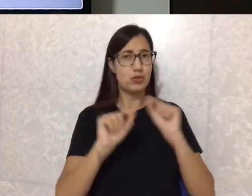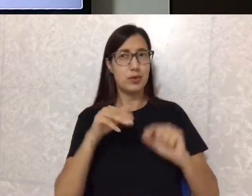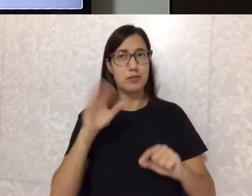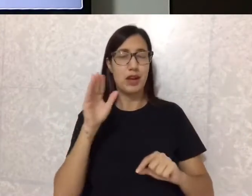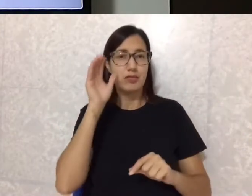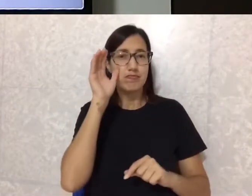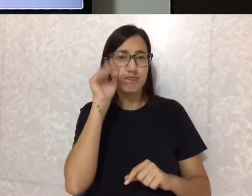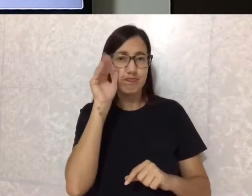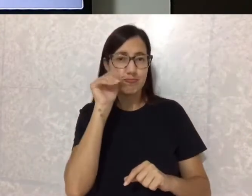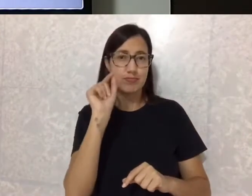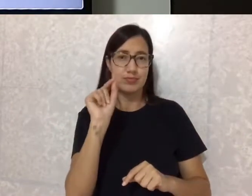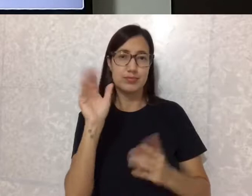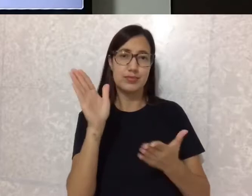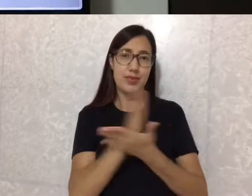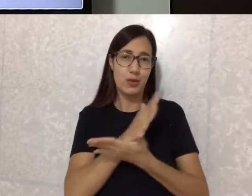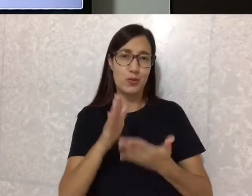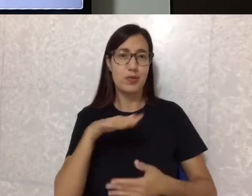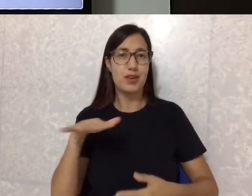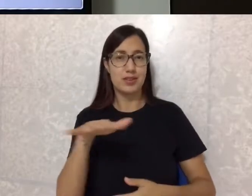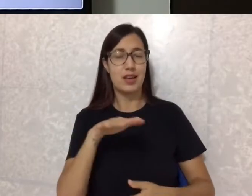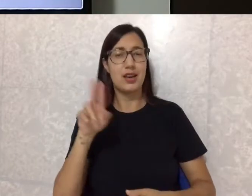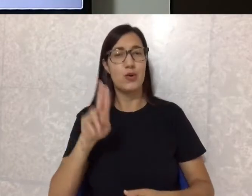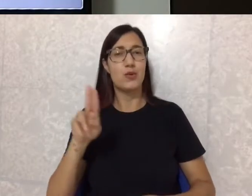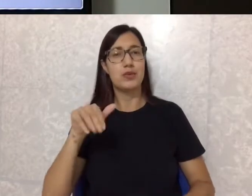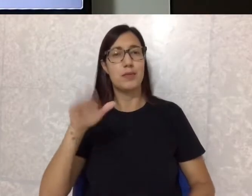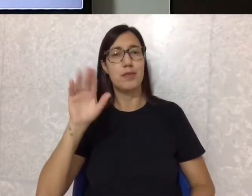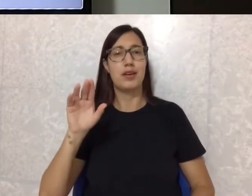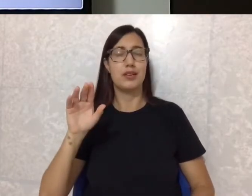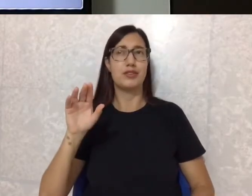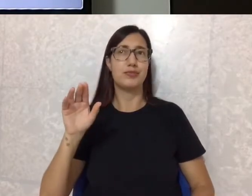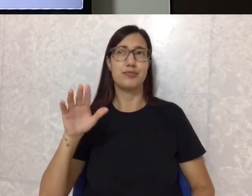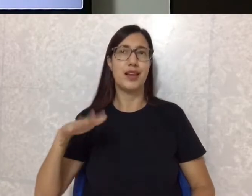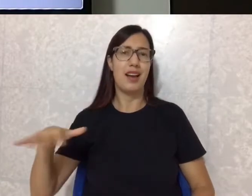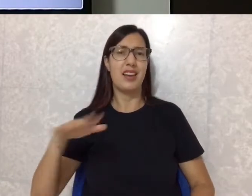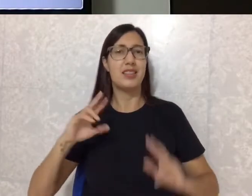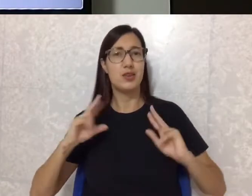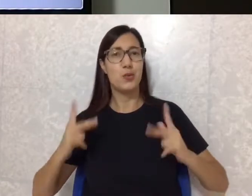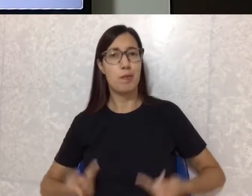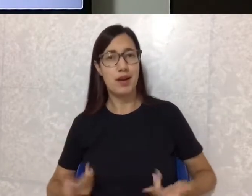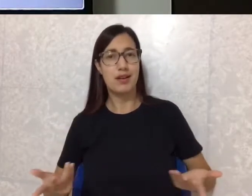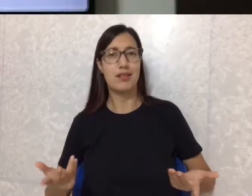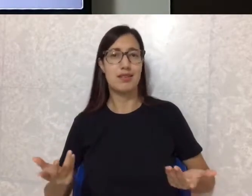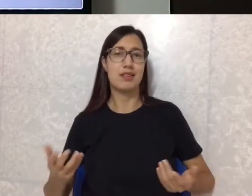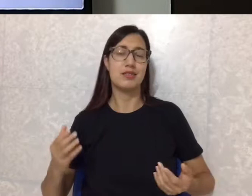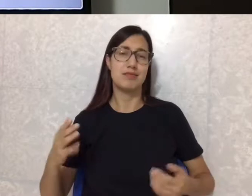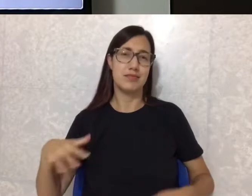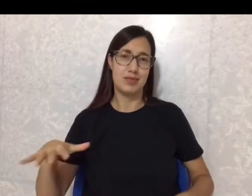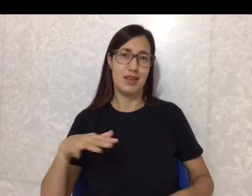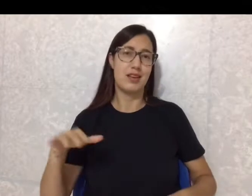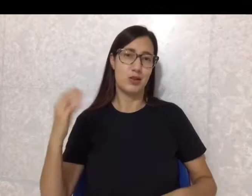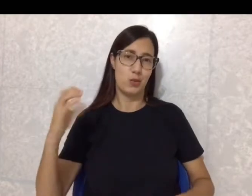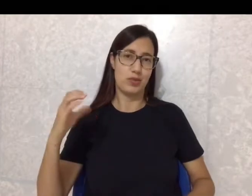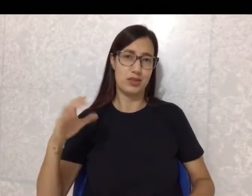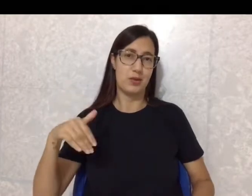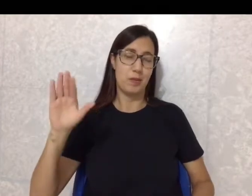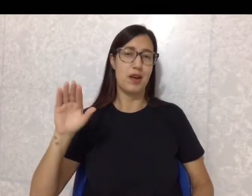algumas áreas que se usa mais de citação direta. Então a área de humanas usa muito, né? A área de computação, como eu já disse, usa mais citação indireta. O que seria a